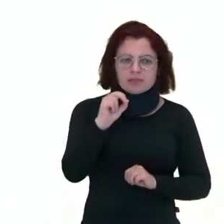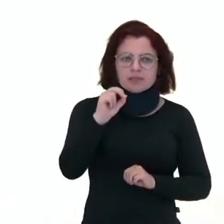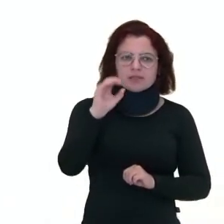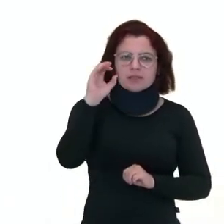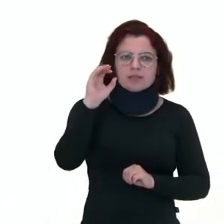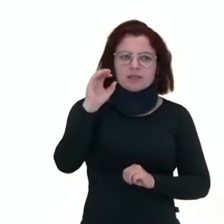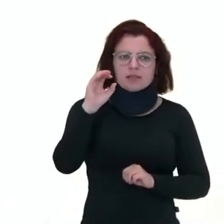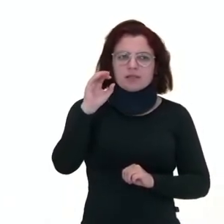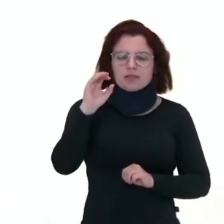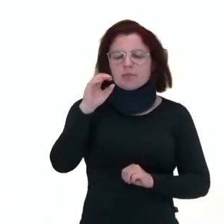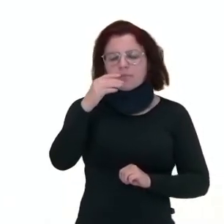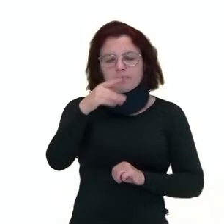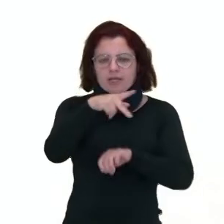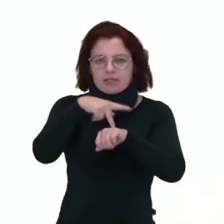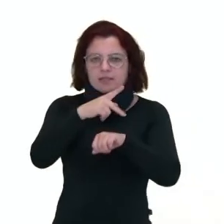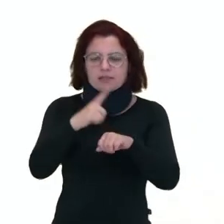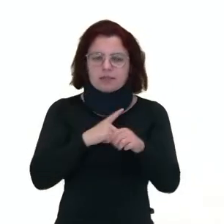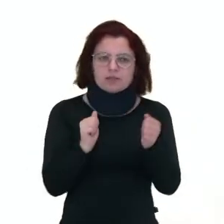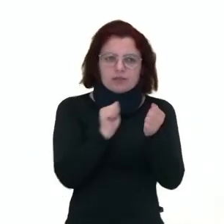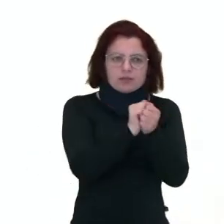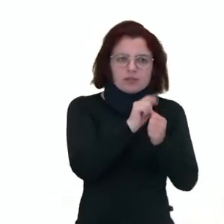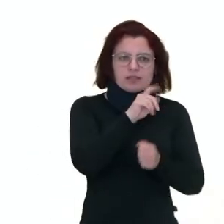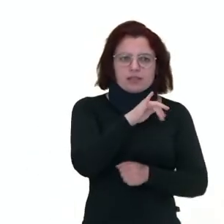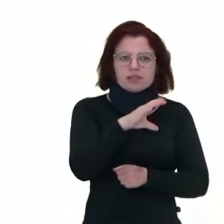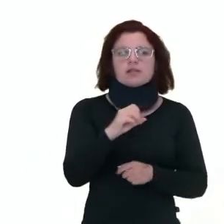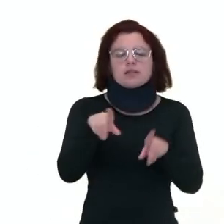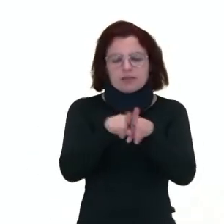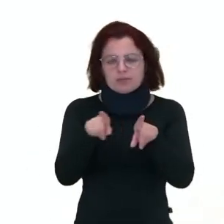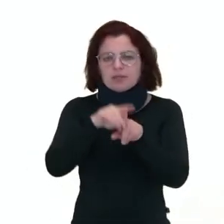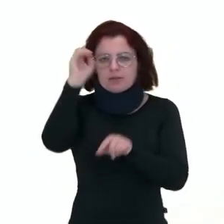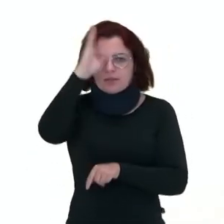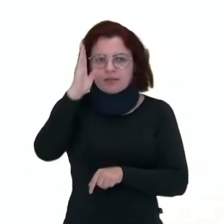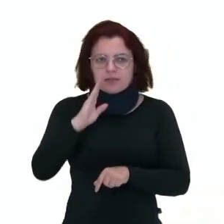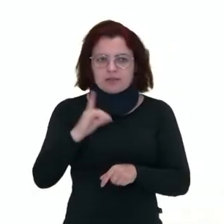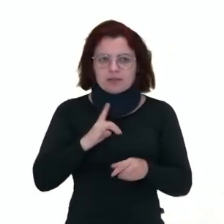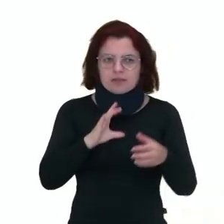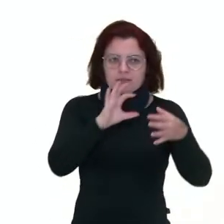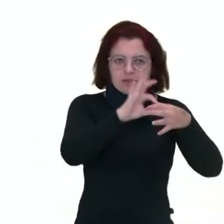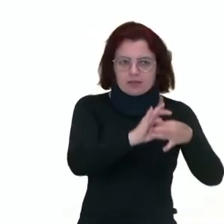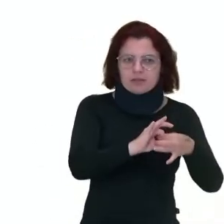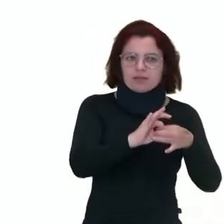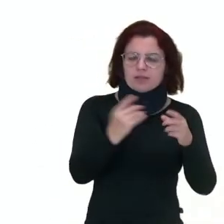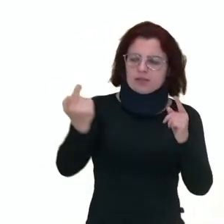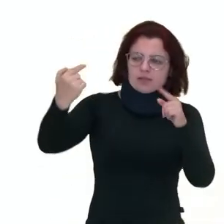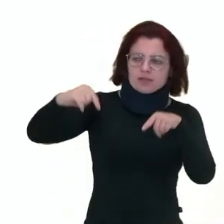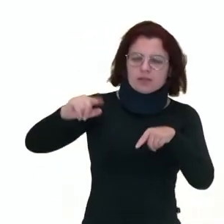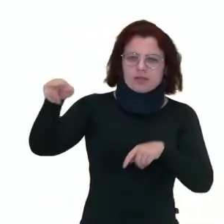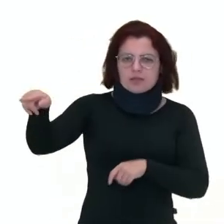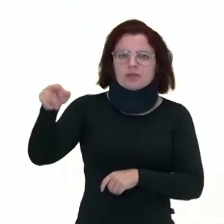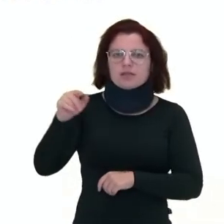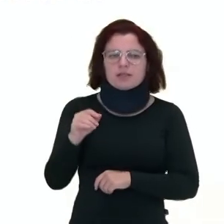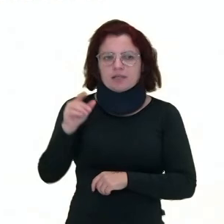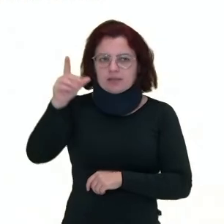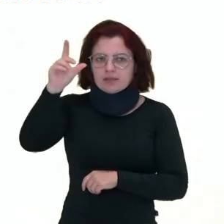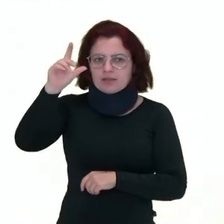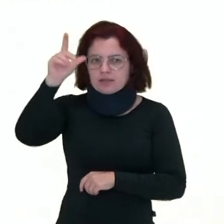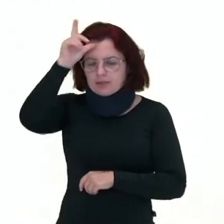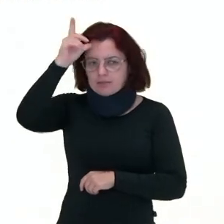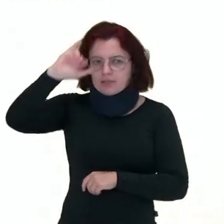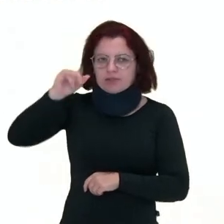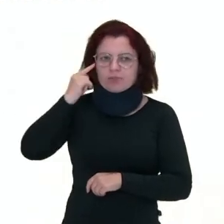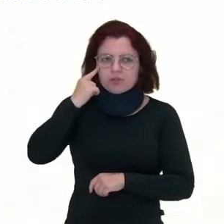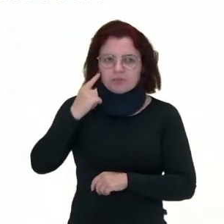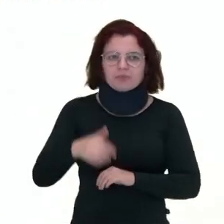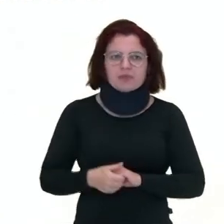ao lado dos aliados, incluindo inclusive o Brasil, que declarou guerra ao eixo em 22 de 8 de